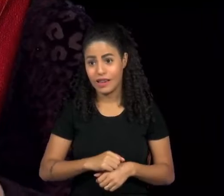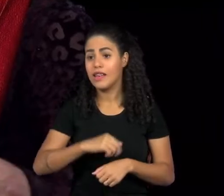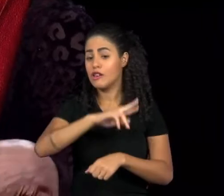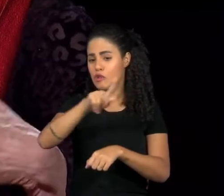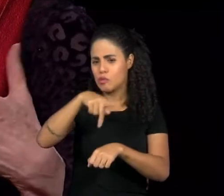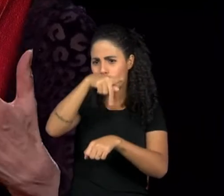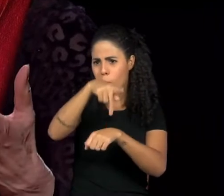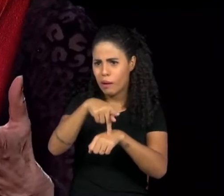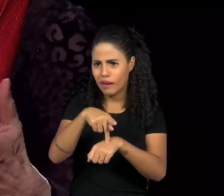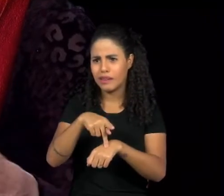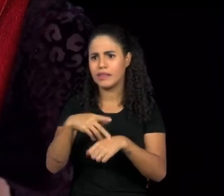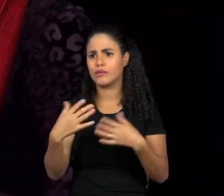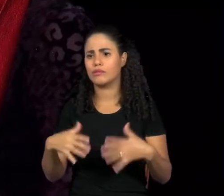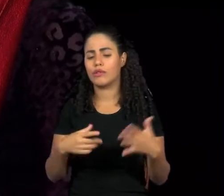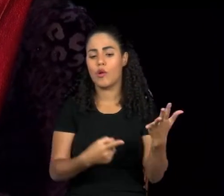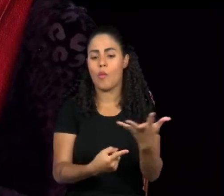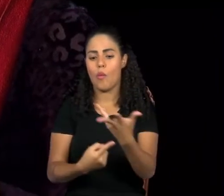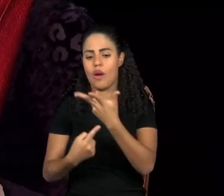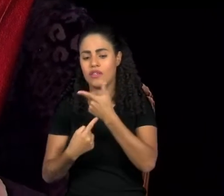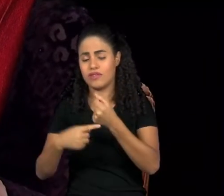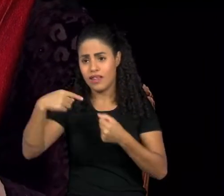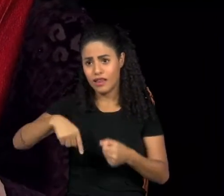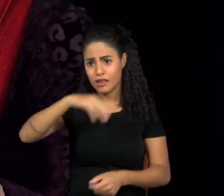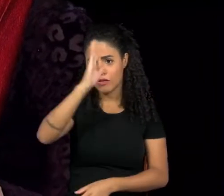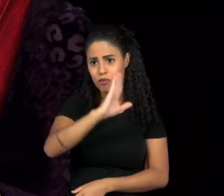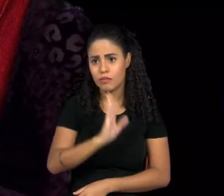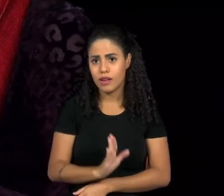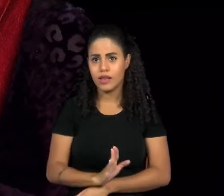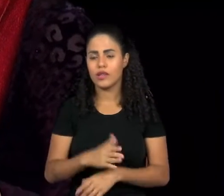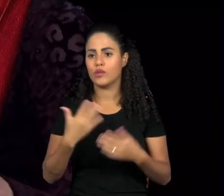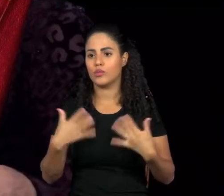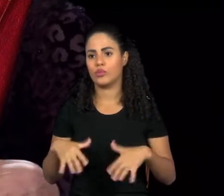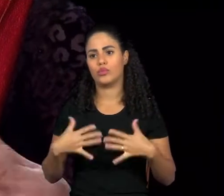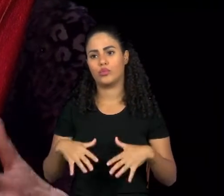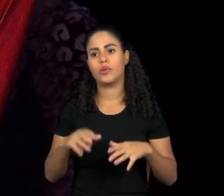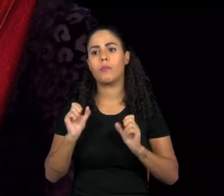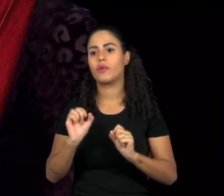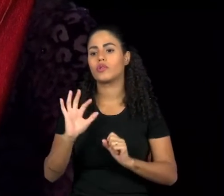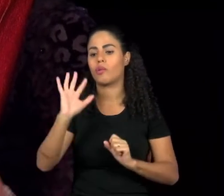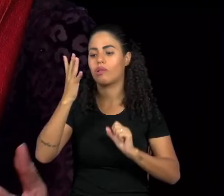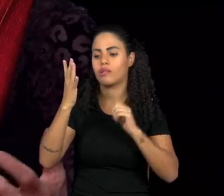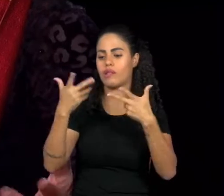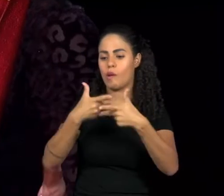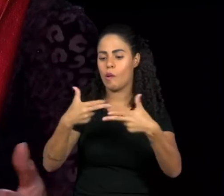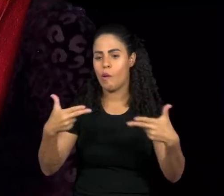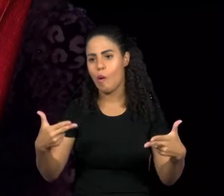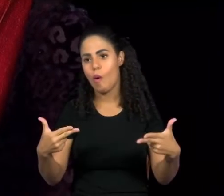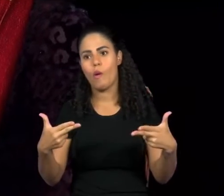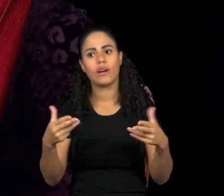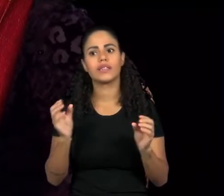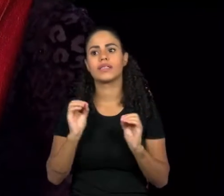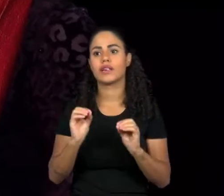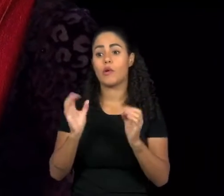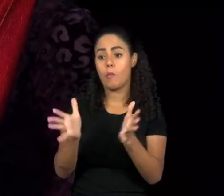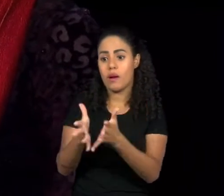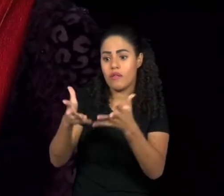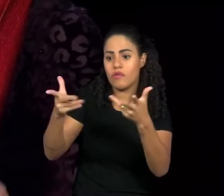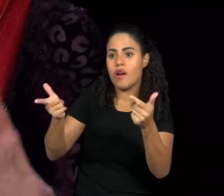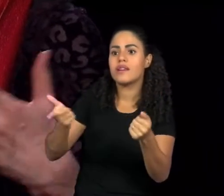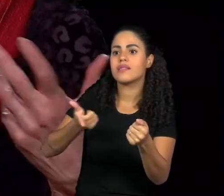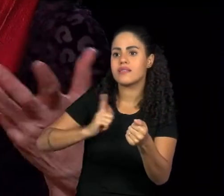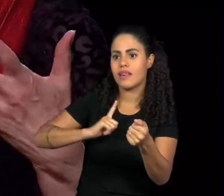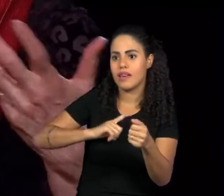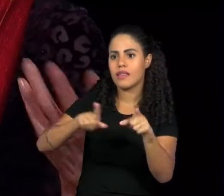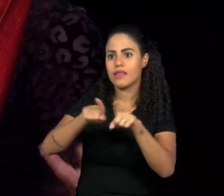que, para o artista, ele realmente é uma caixa de surpresas, né? Há coisas maravilhosas, mas não